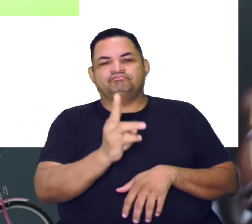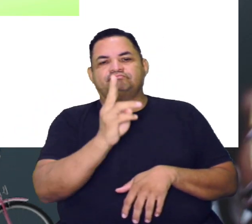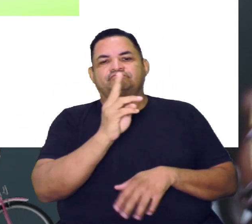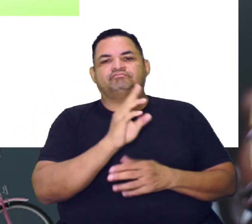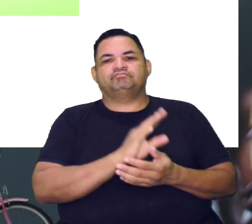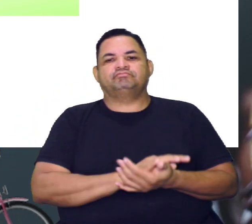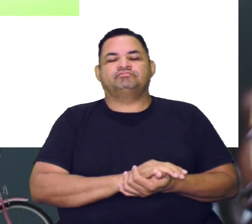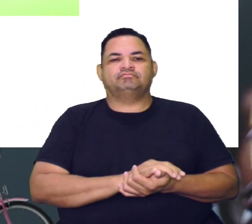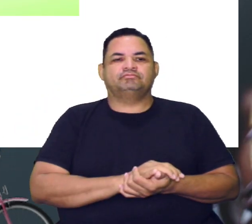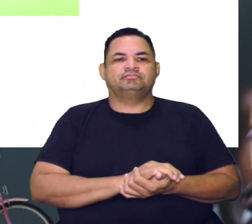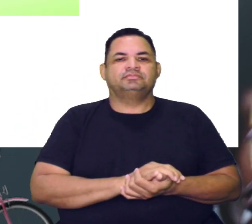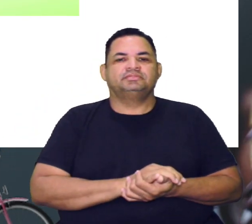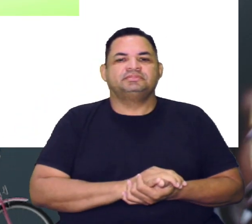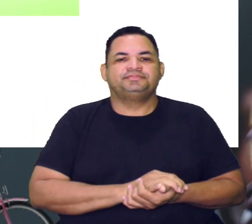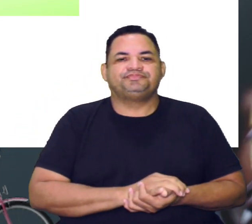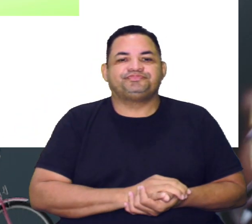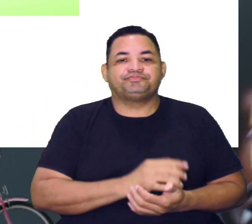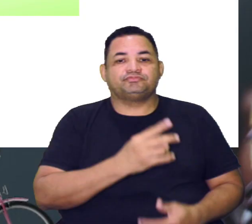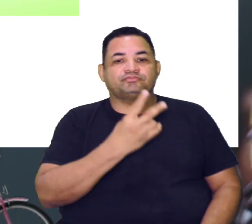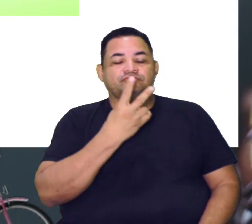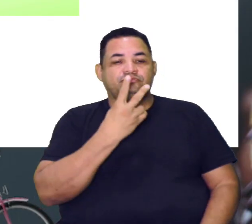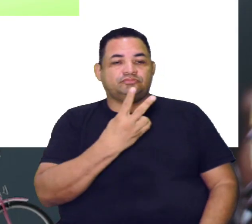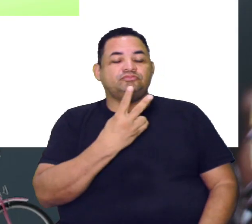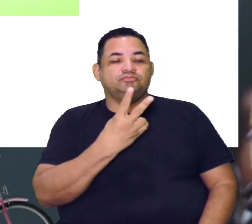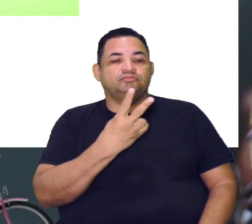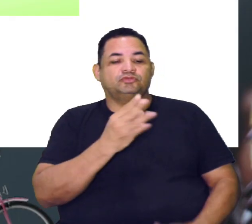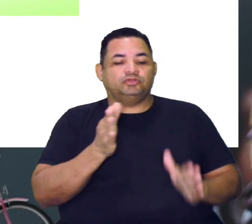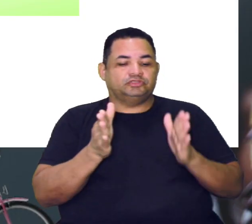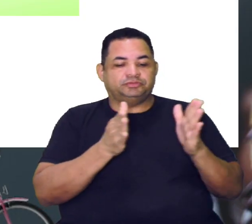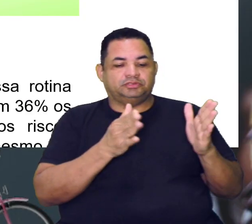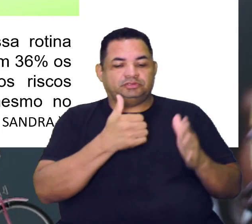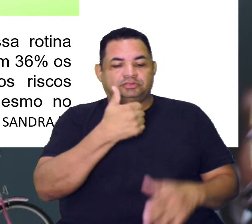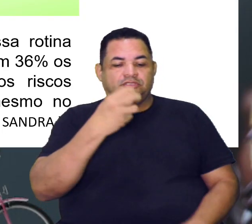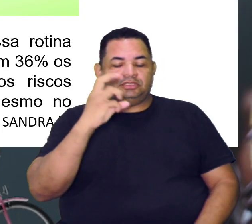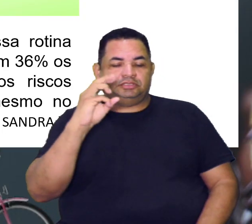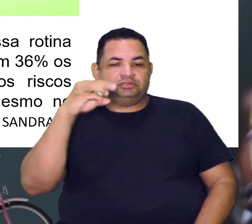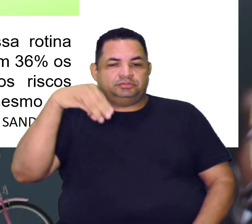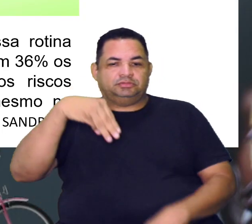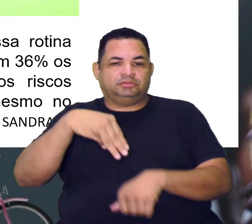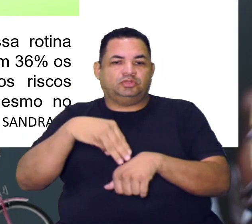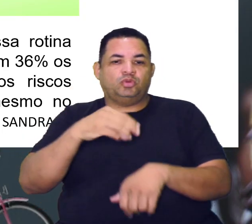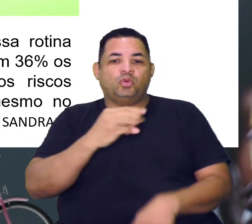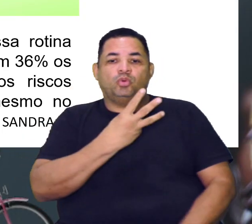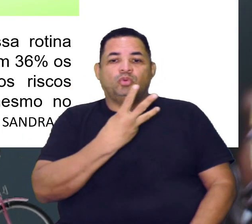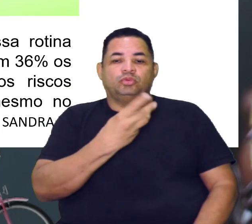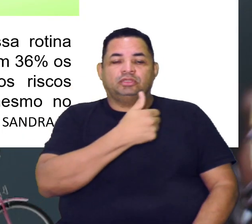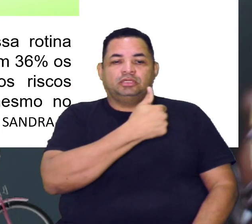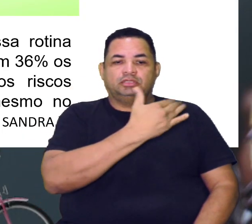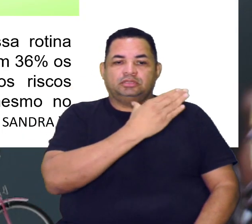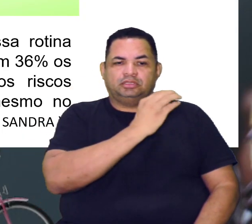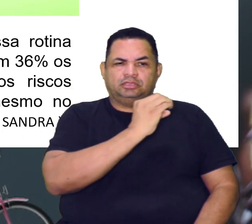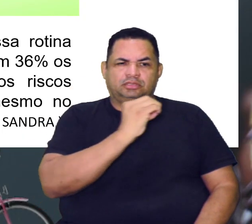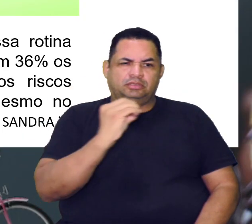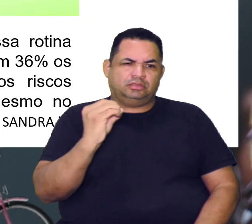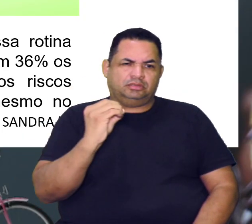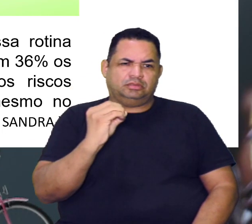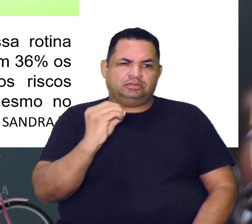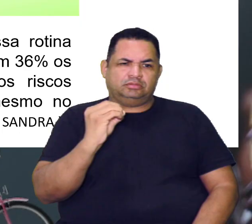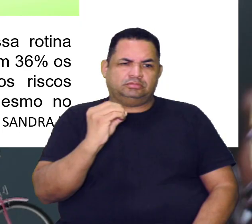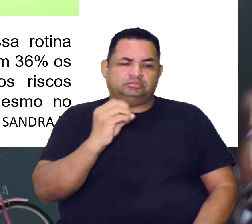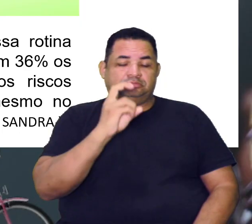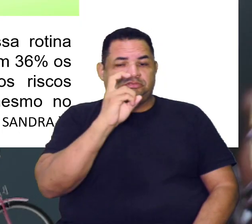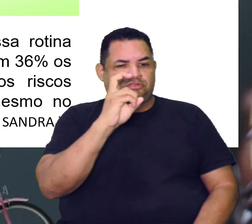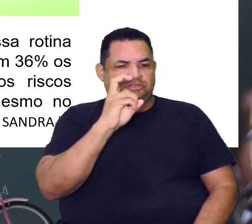aí, ou acumulada, 2 sessões de 15 minutos ou 3 sessões de 10. Pelo menos aí 5 vezes